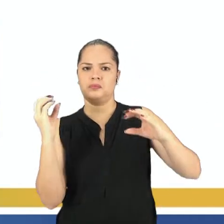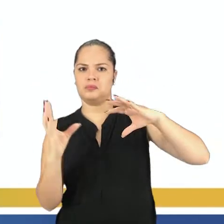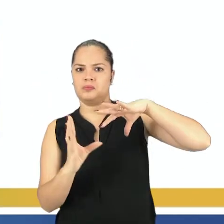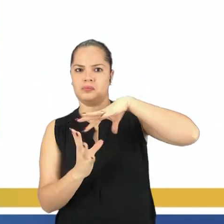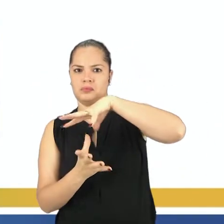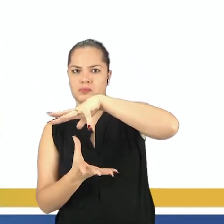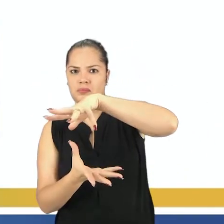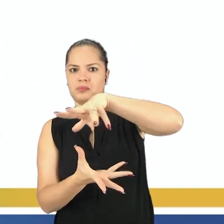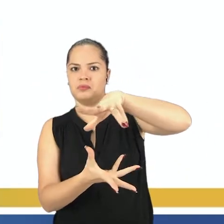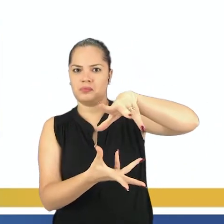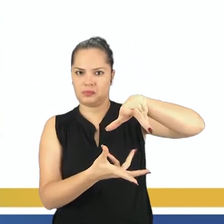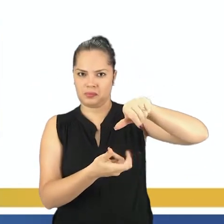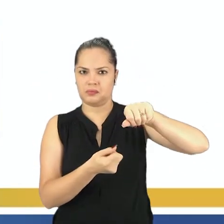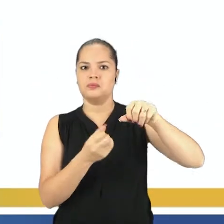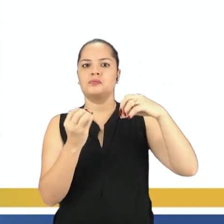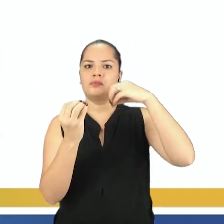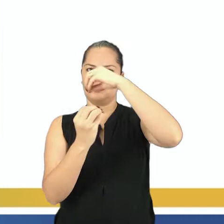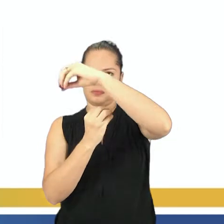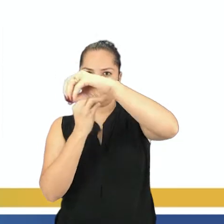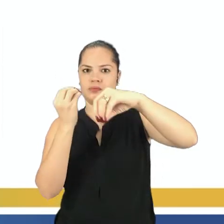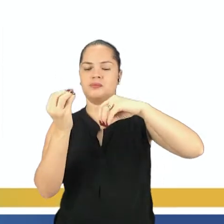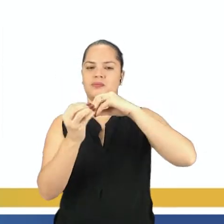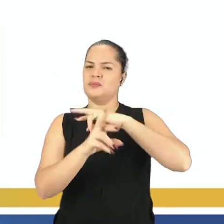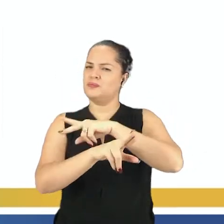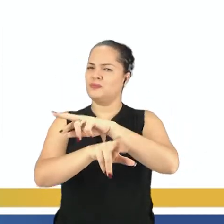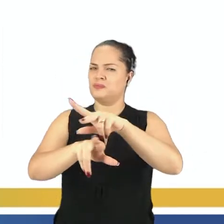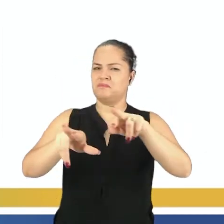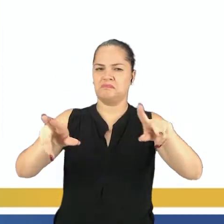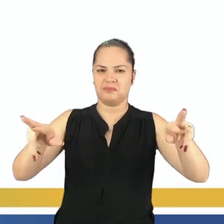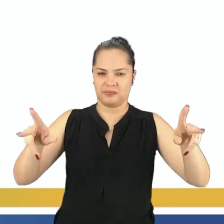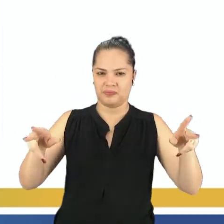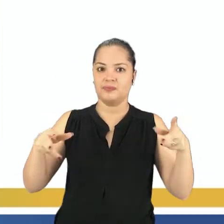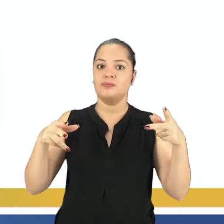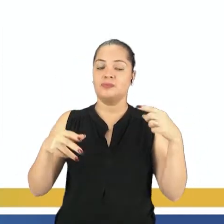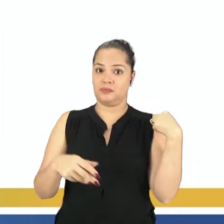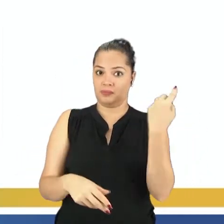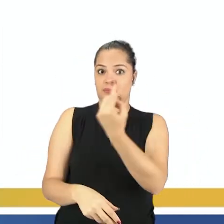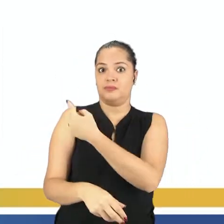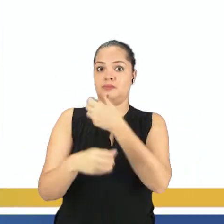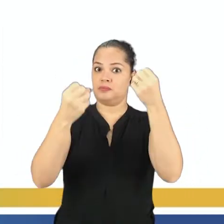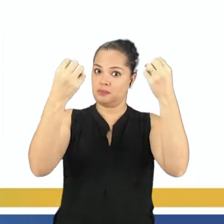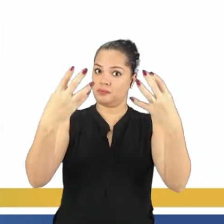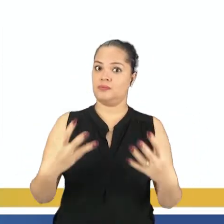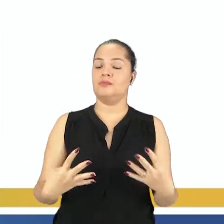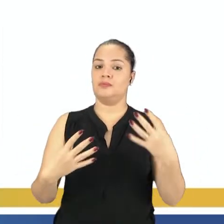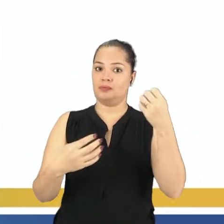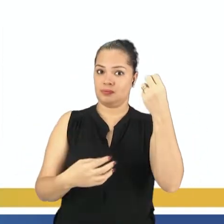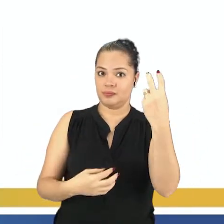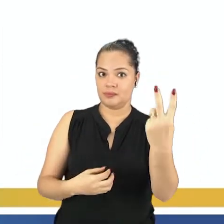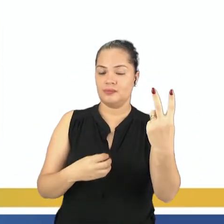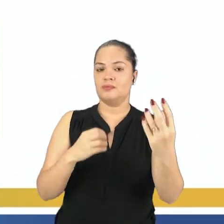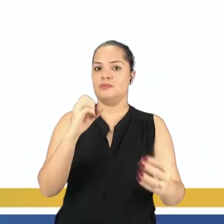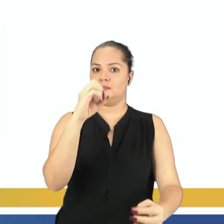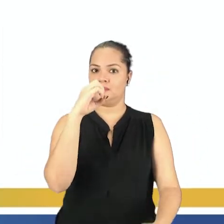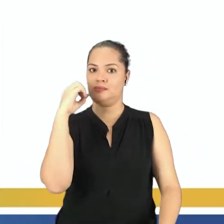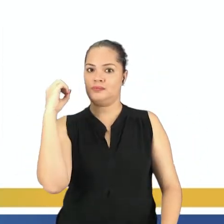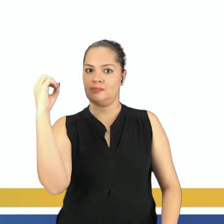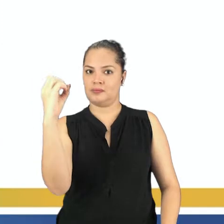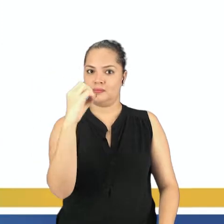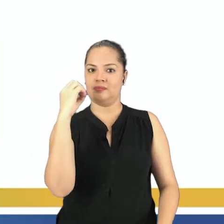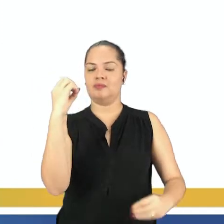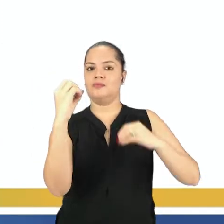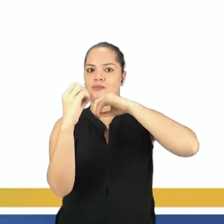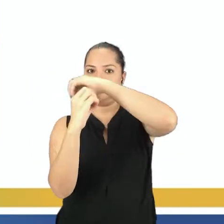ela realiza vários movimentos, na verdade, tá? Mas a gente vai dar aqui enfoque para dois, rotação e translação. Observem